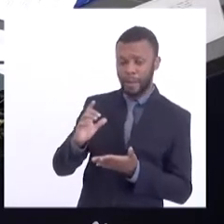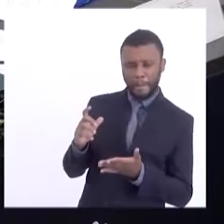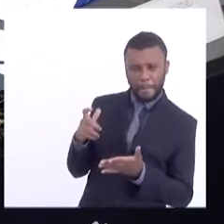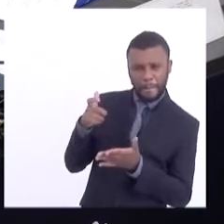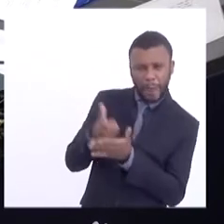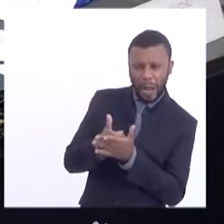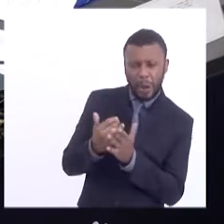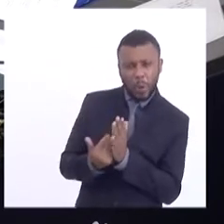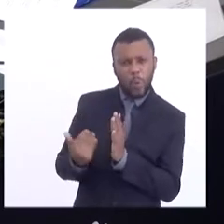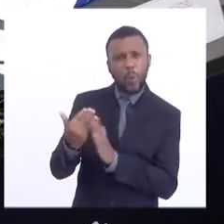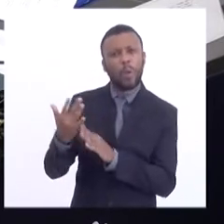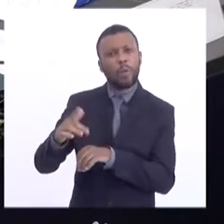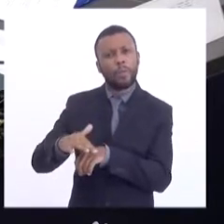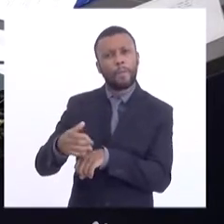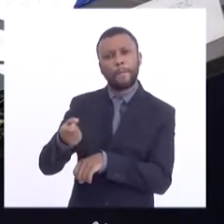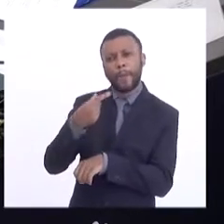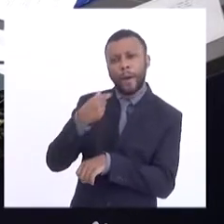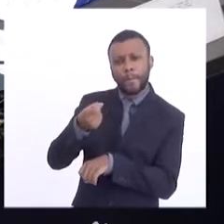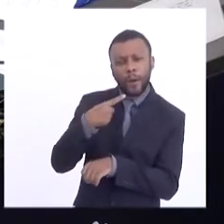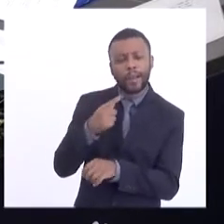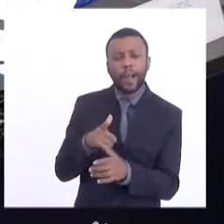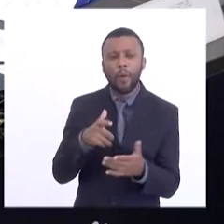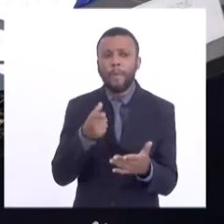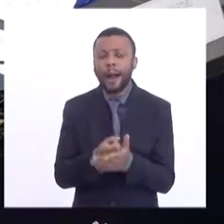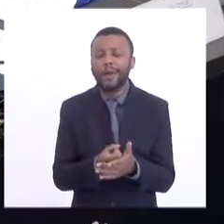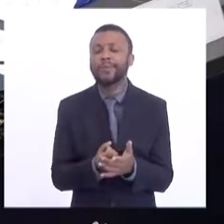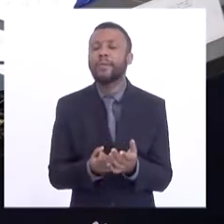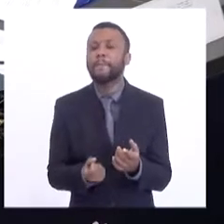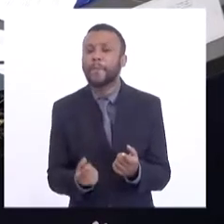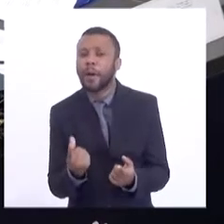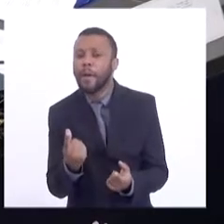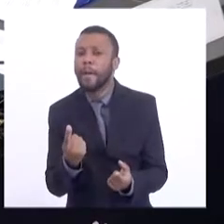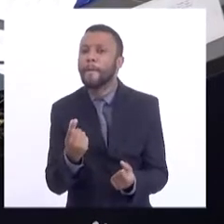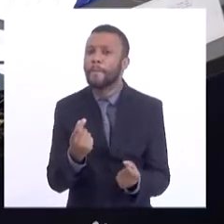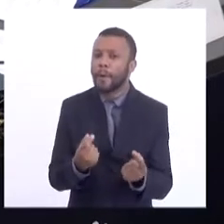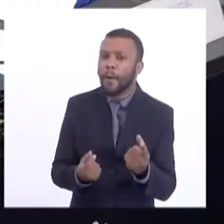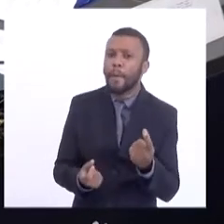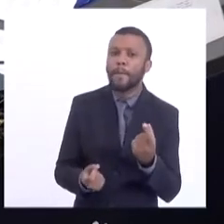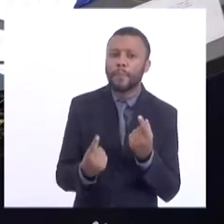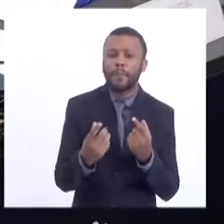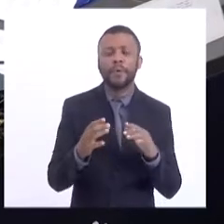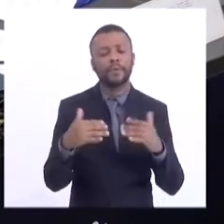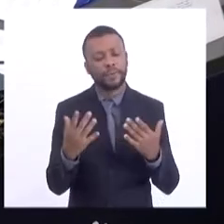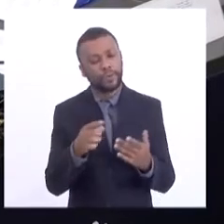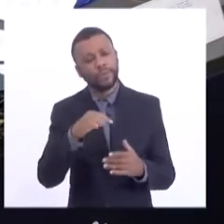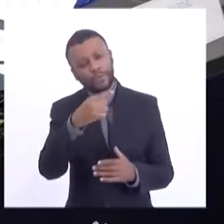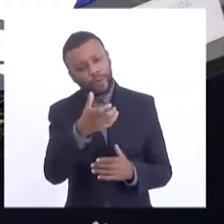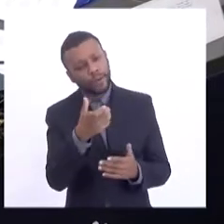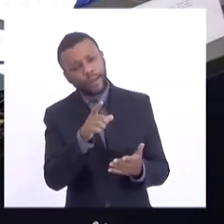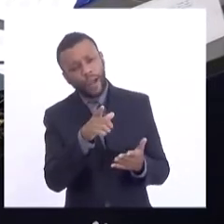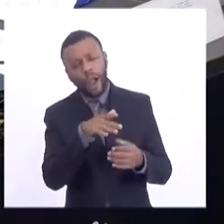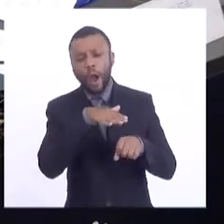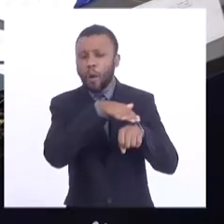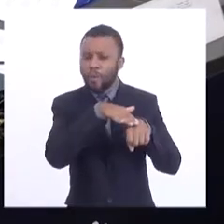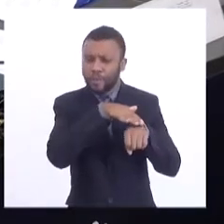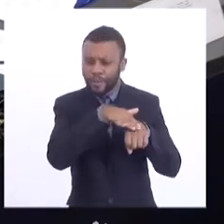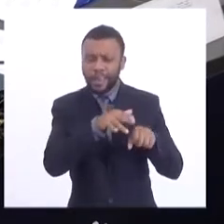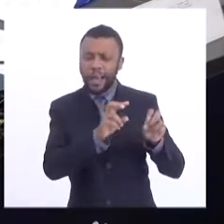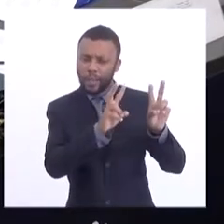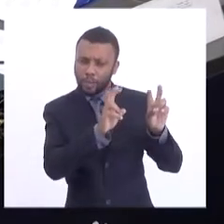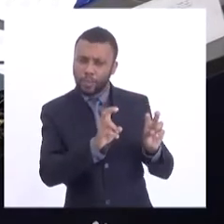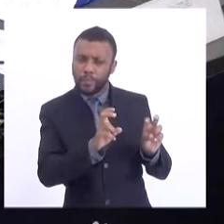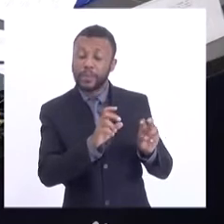medicamento quer comprar tudo pingadinho bom então depois queria conversar com você sobre isso que a gente